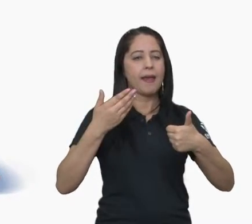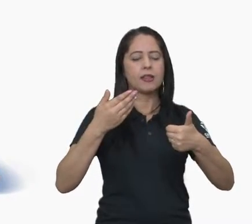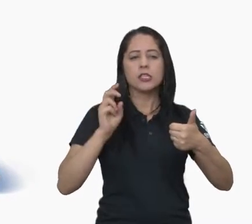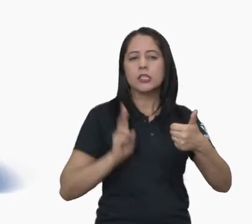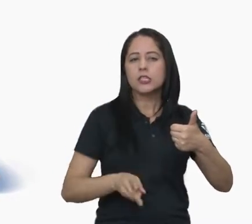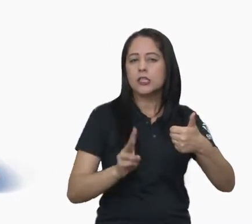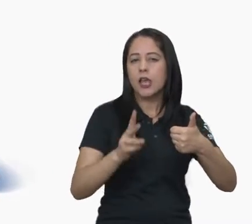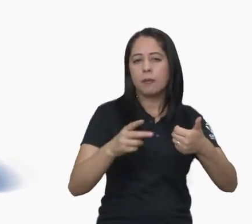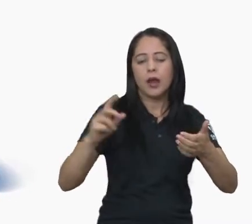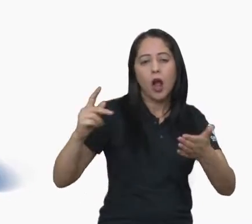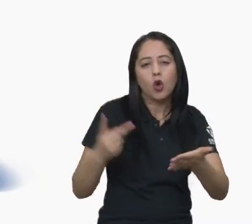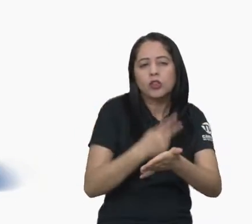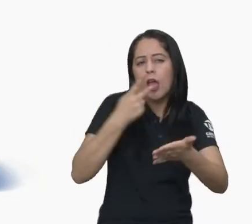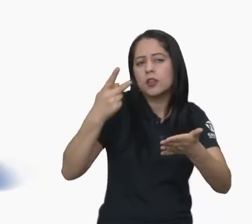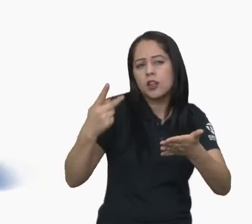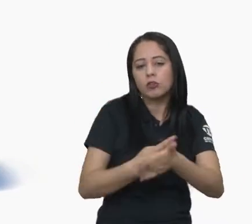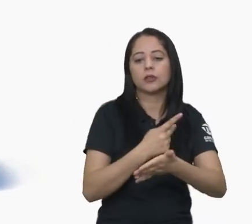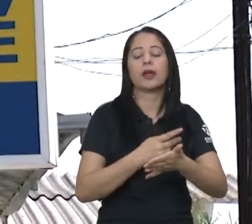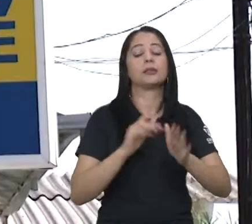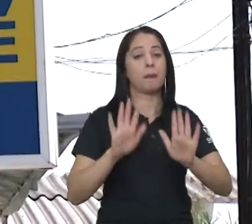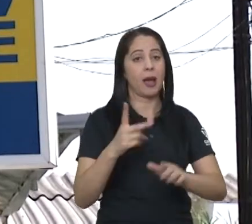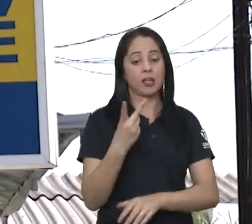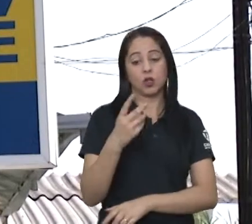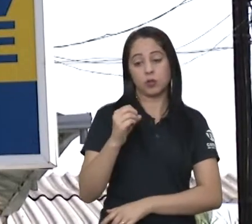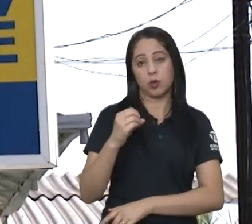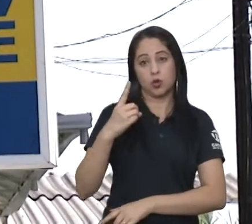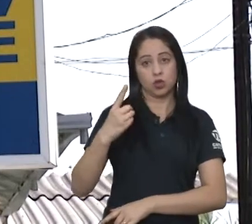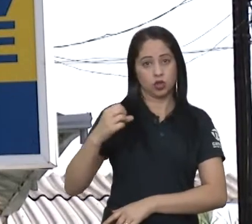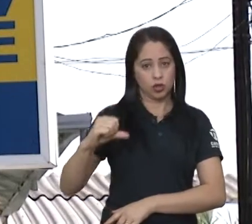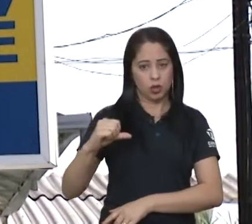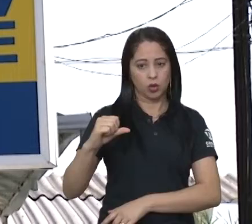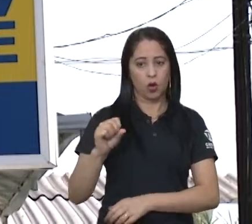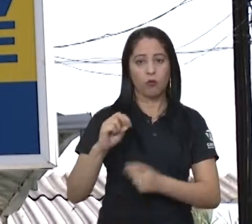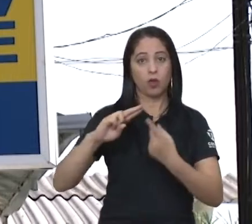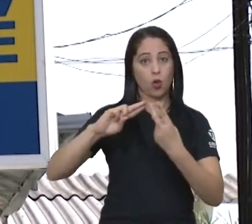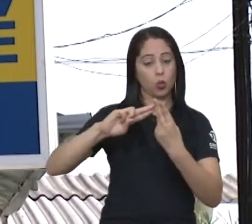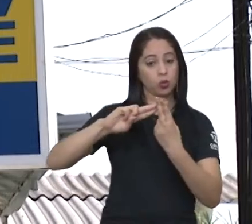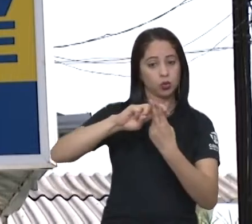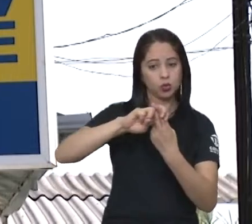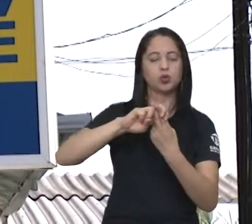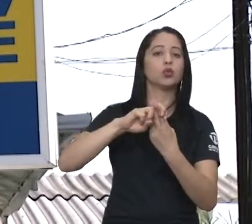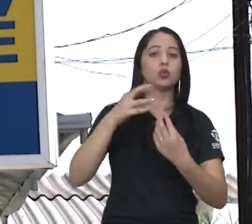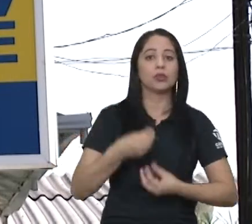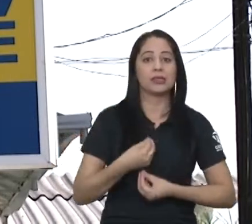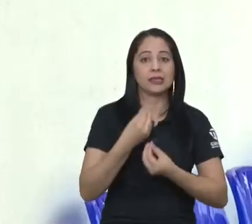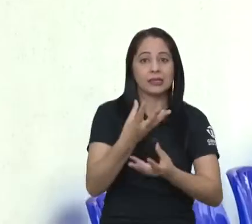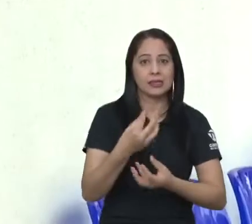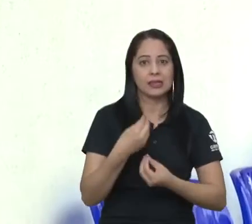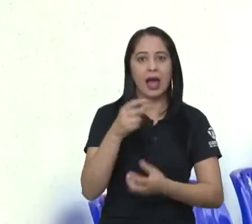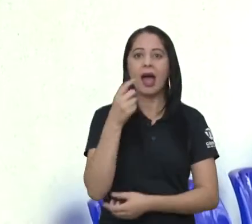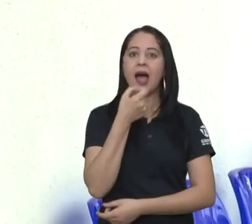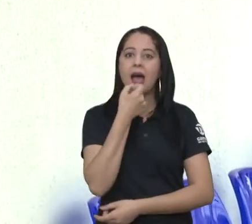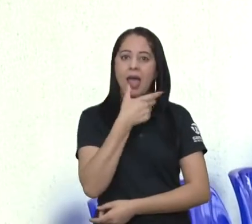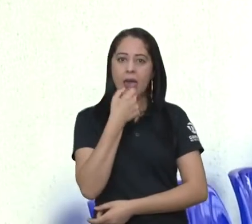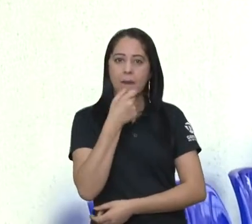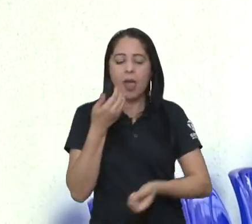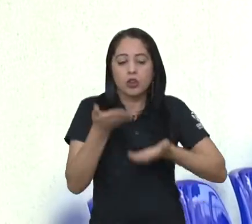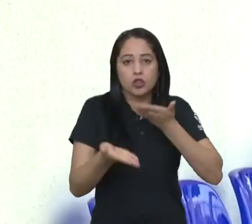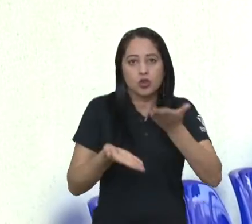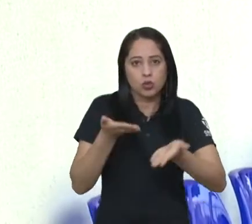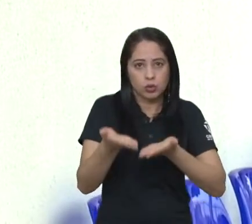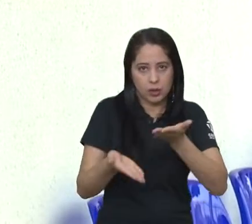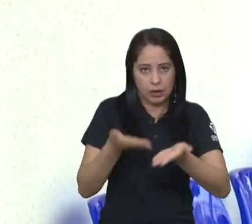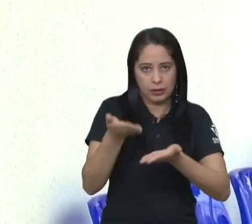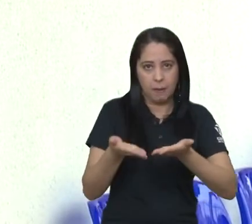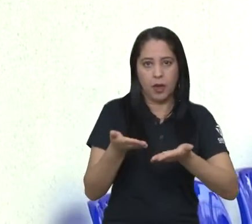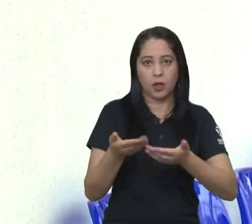mais frequente e a forma mais grave, mas desde 2019 o Sistema Único de Saúde fornece medicamento para